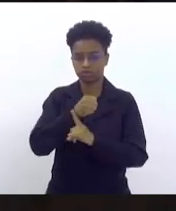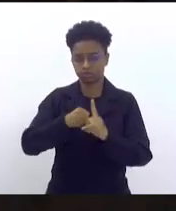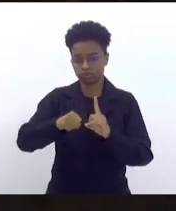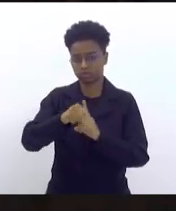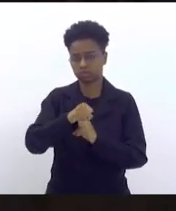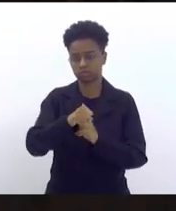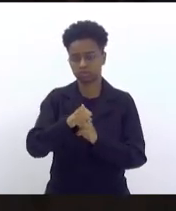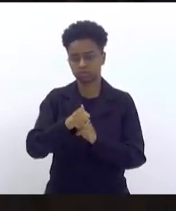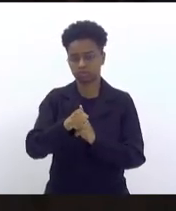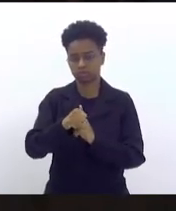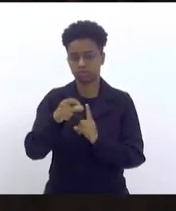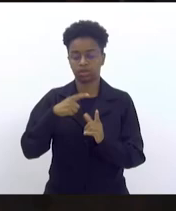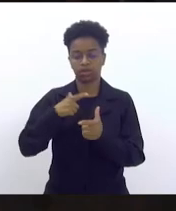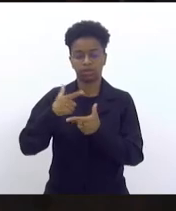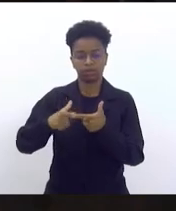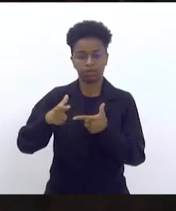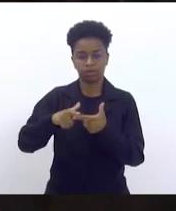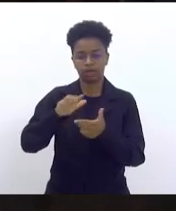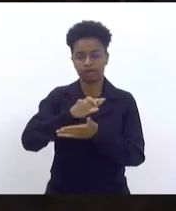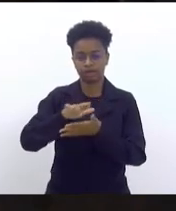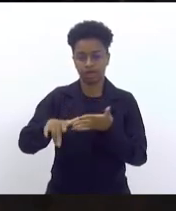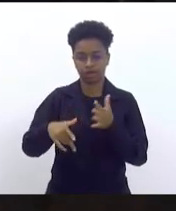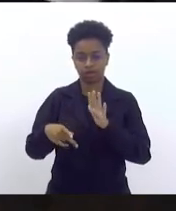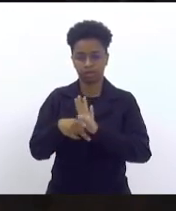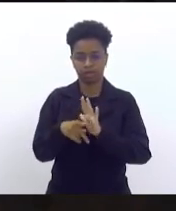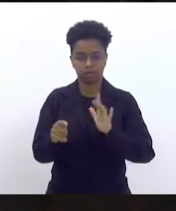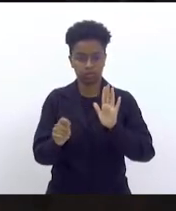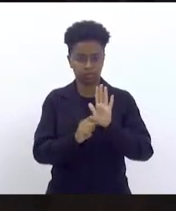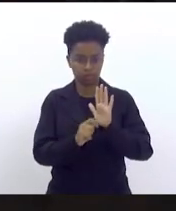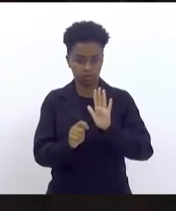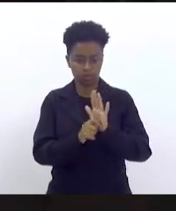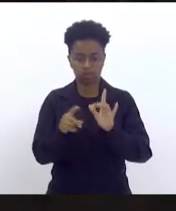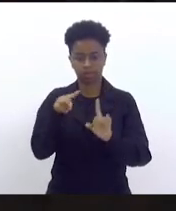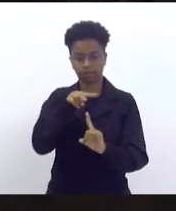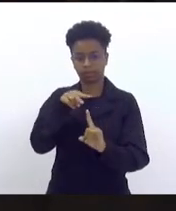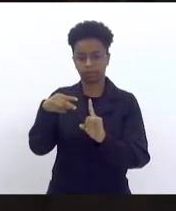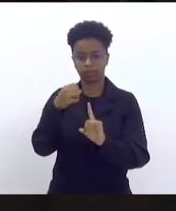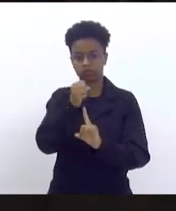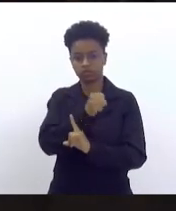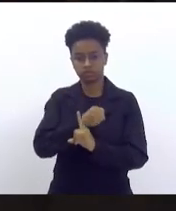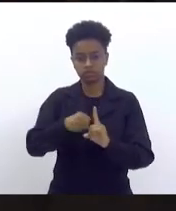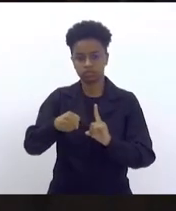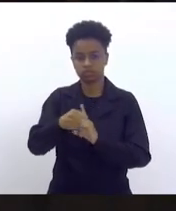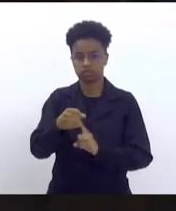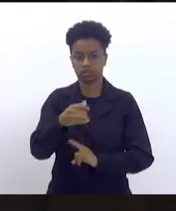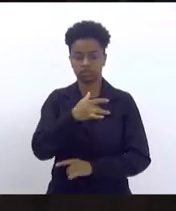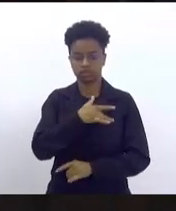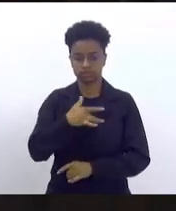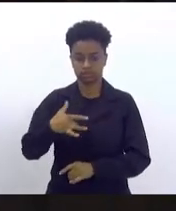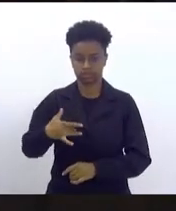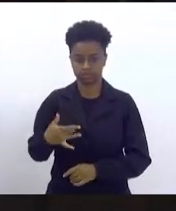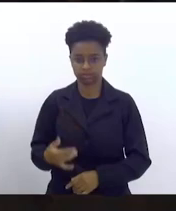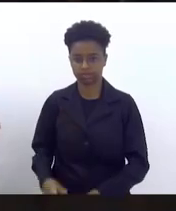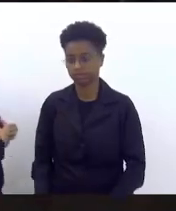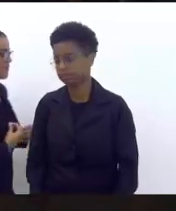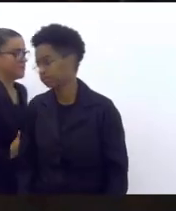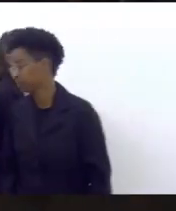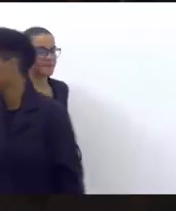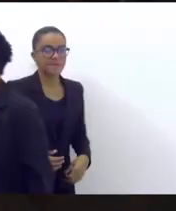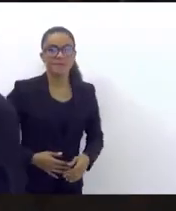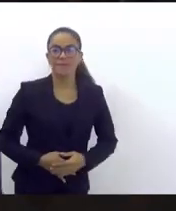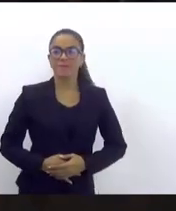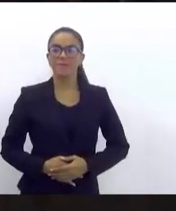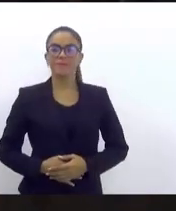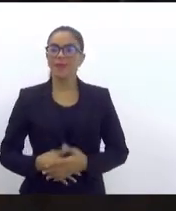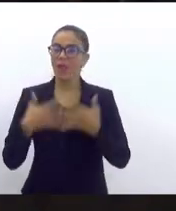os problemas que a droga nos traz seu ponto de vista social de saúde pública eles merecem ter o